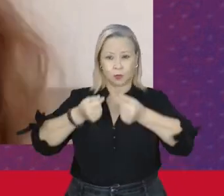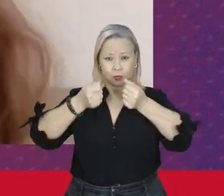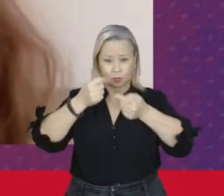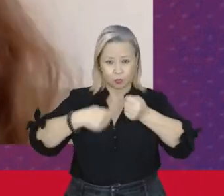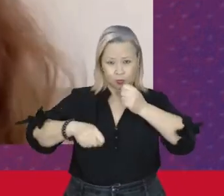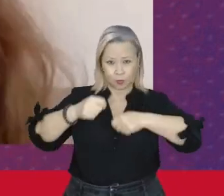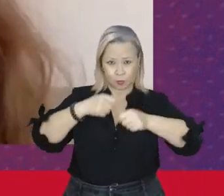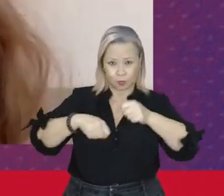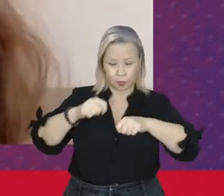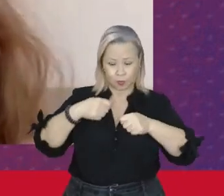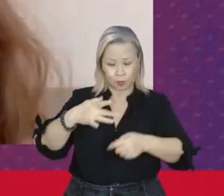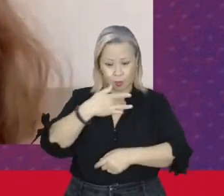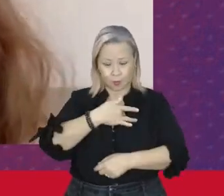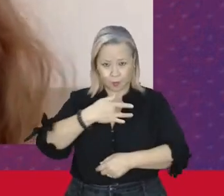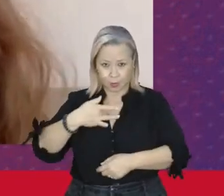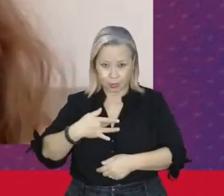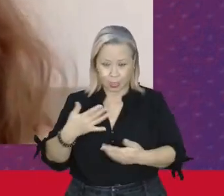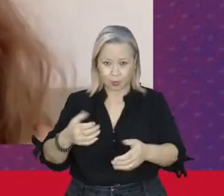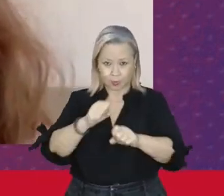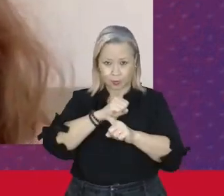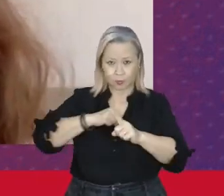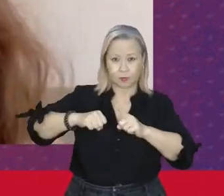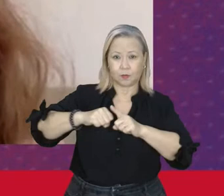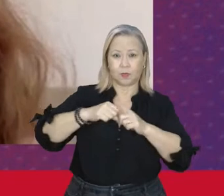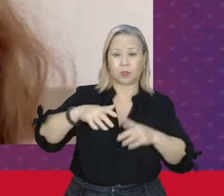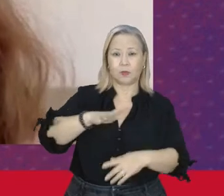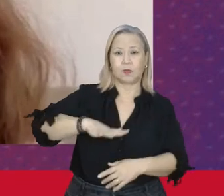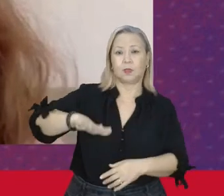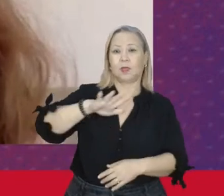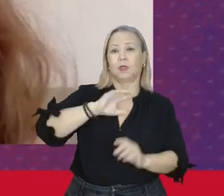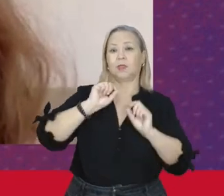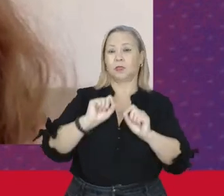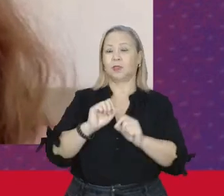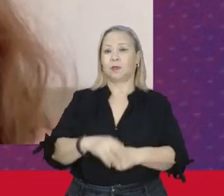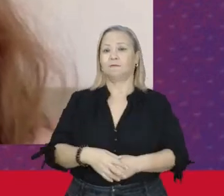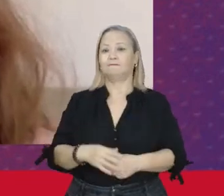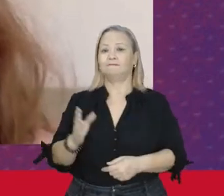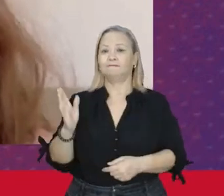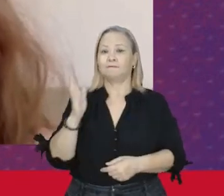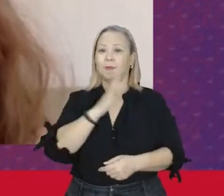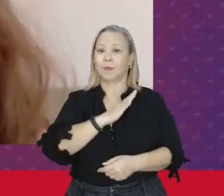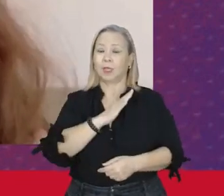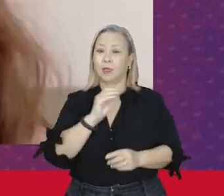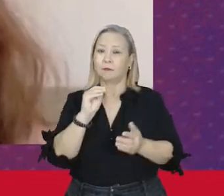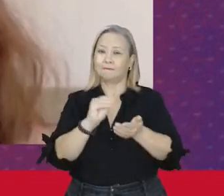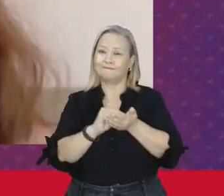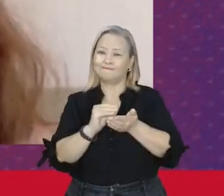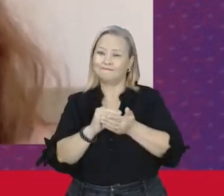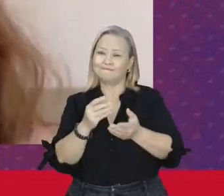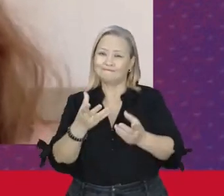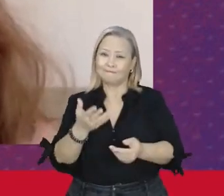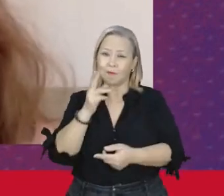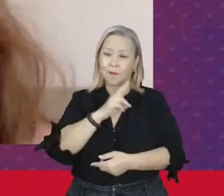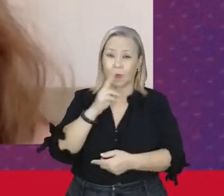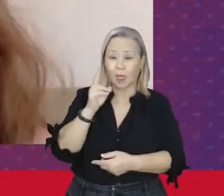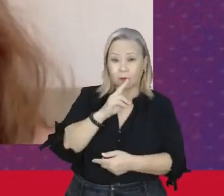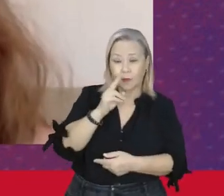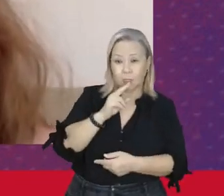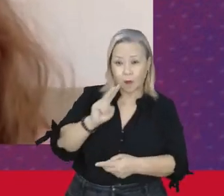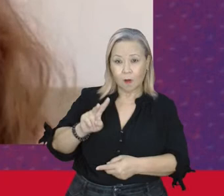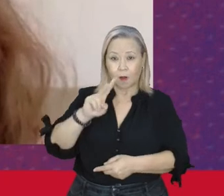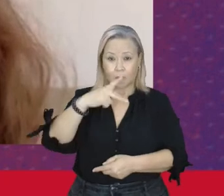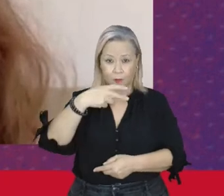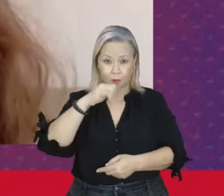para os sistemas de saúde, enfim, para a sociedade de maneira geral, da má nutrição, né, olhando para o PIB dos países, ou seja, para